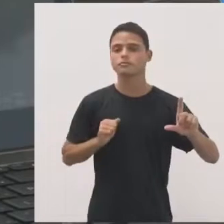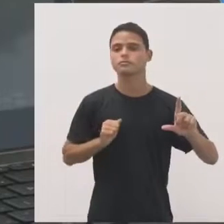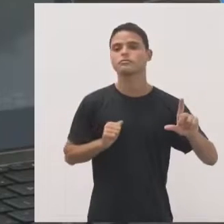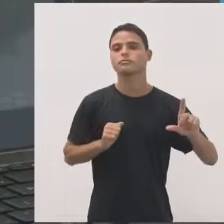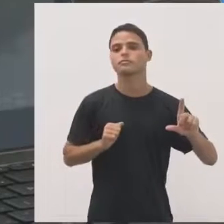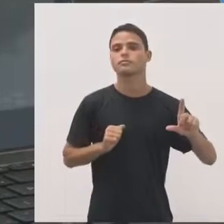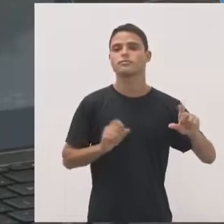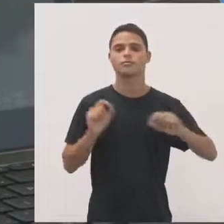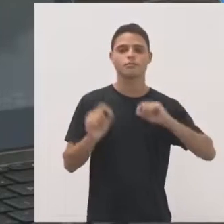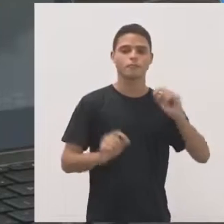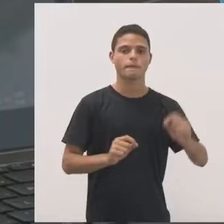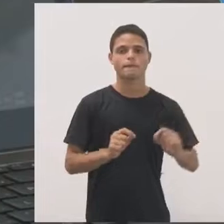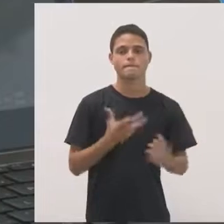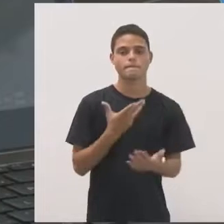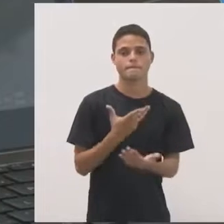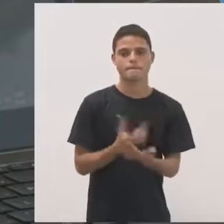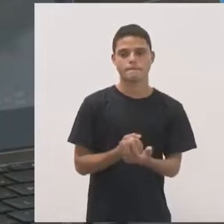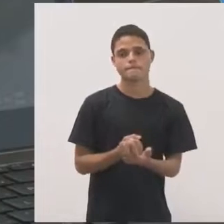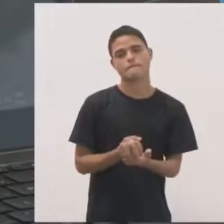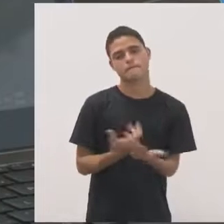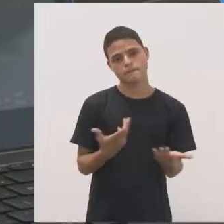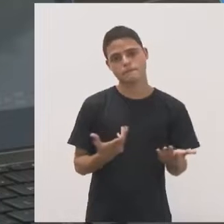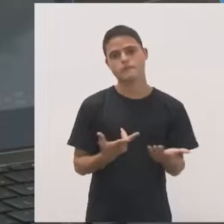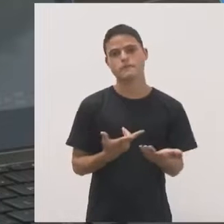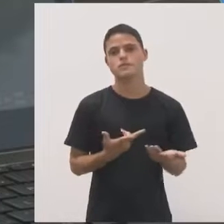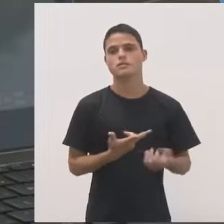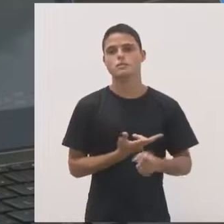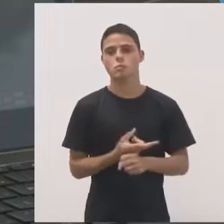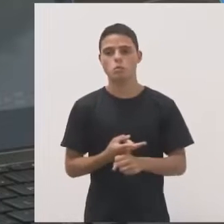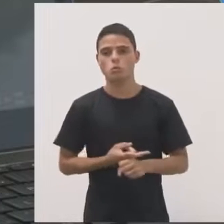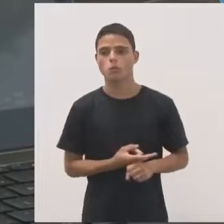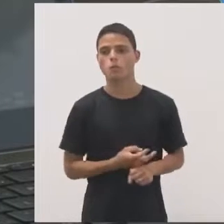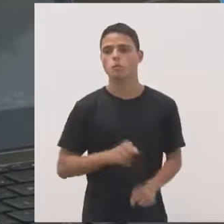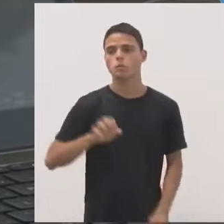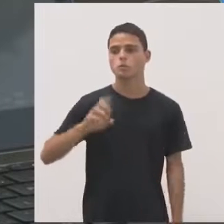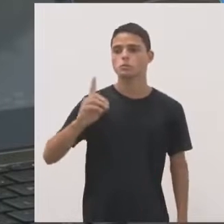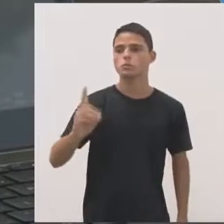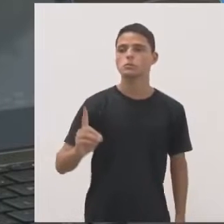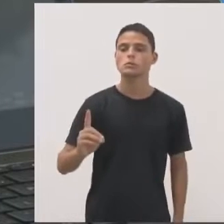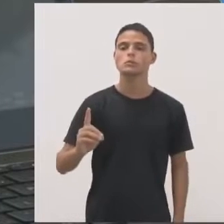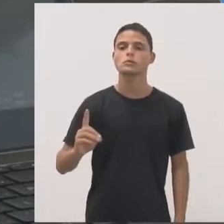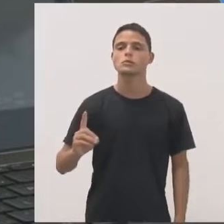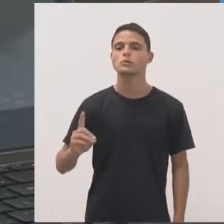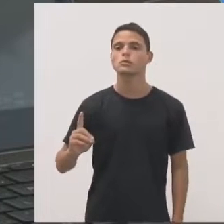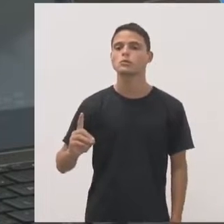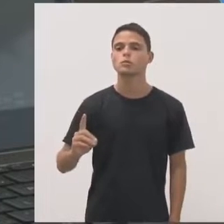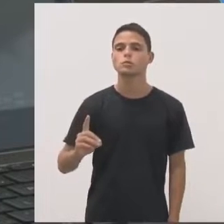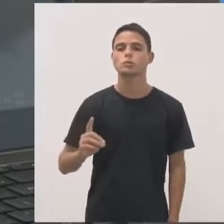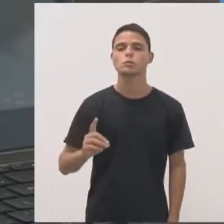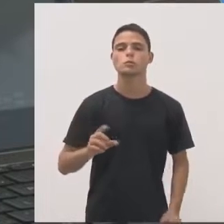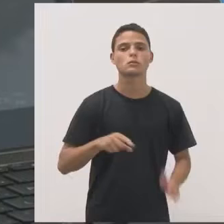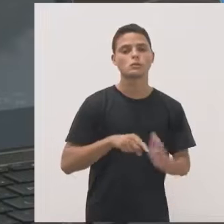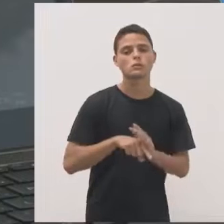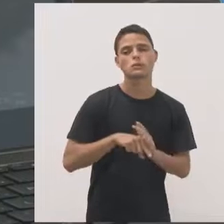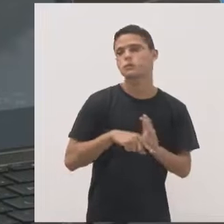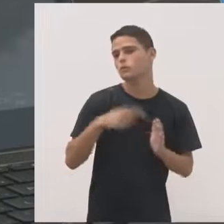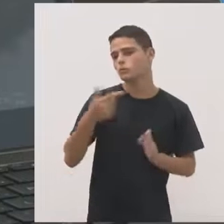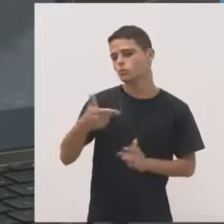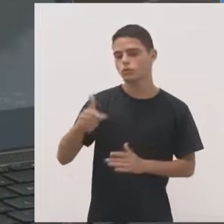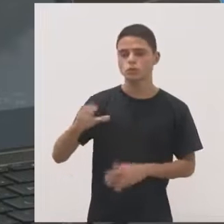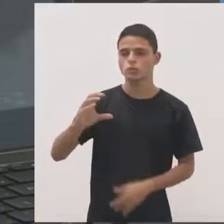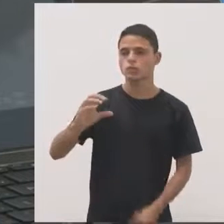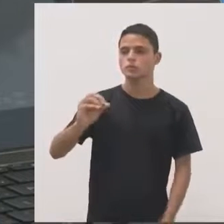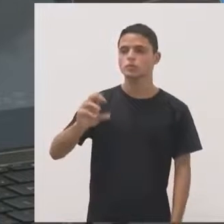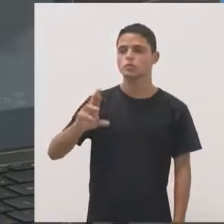só vai vir o navegador da Microsoft, que é o Edge. Que é o Edge. E, enfim, não vem o Chrome, não